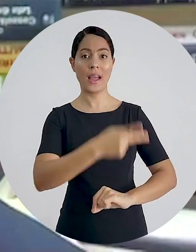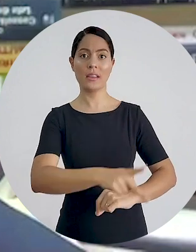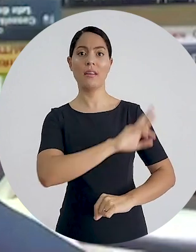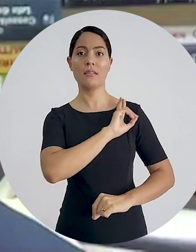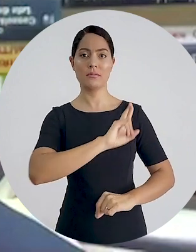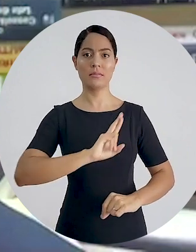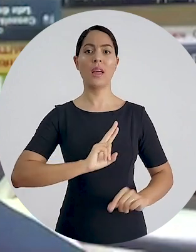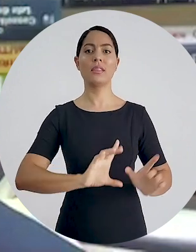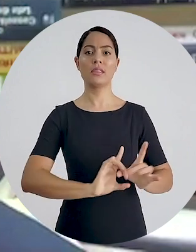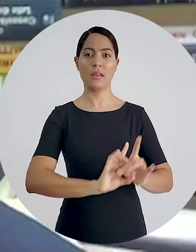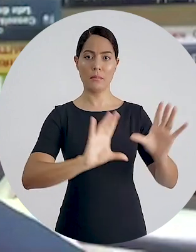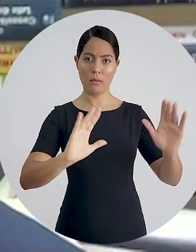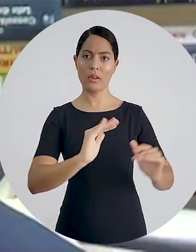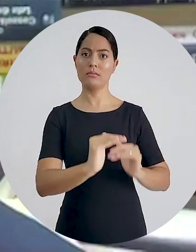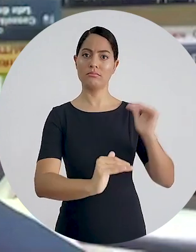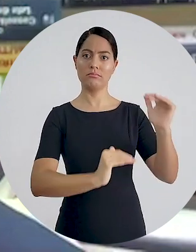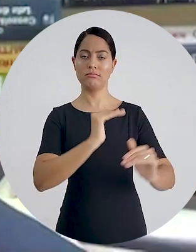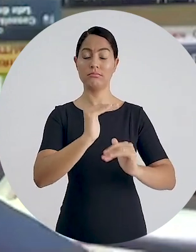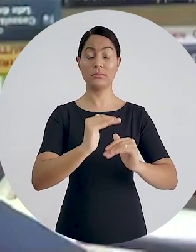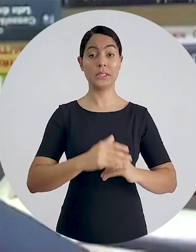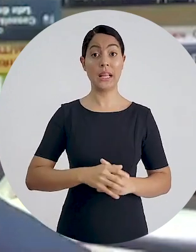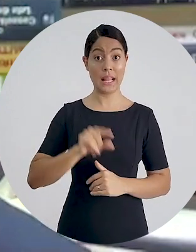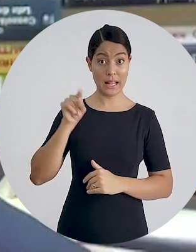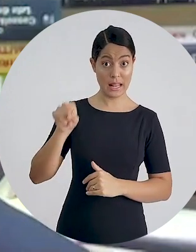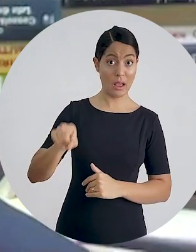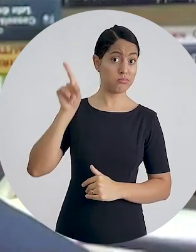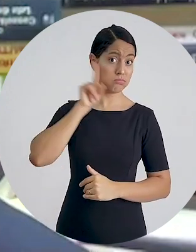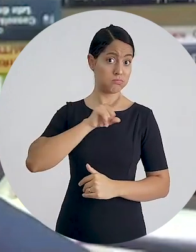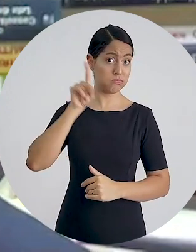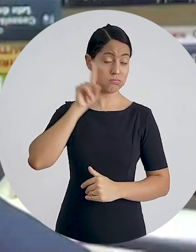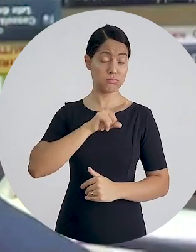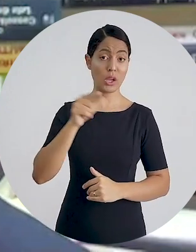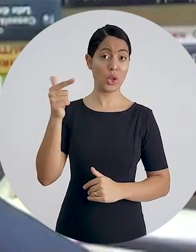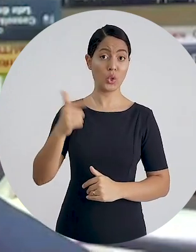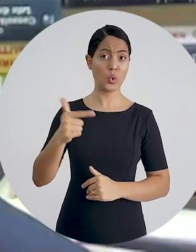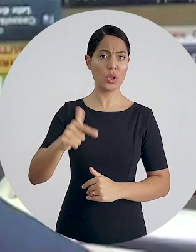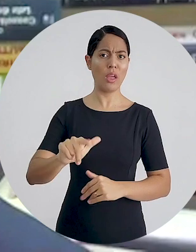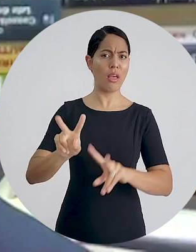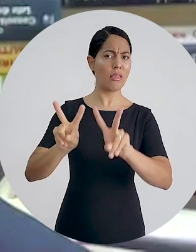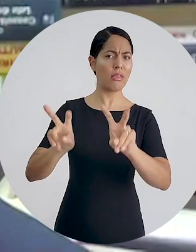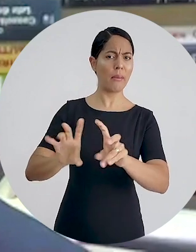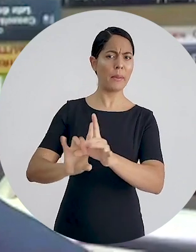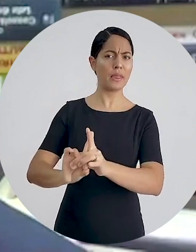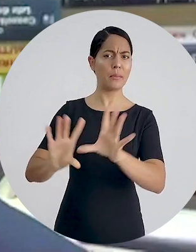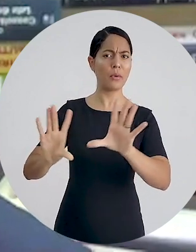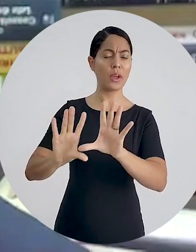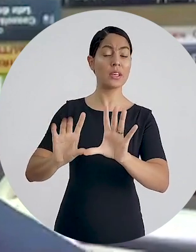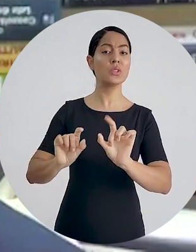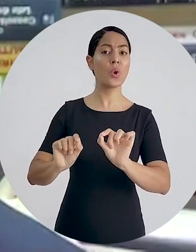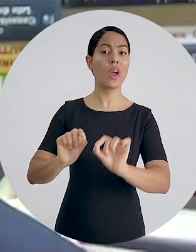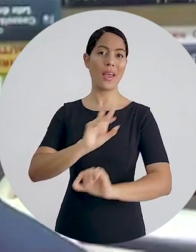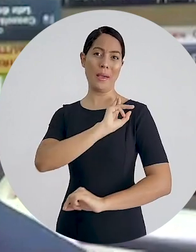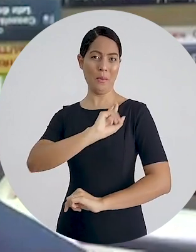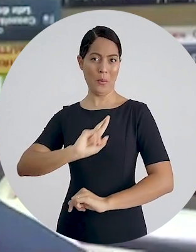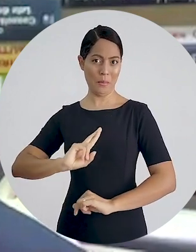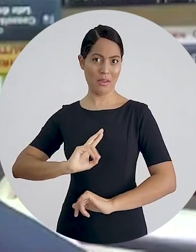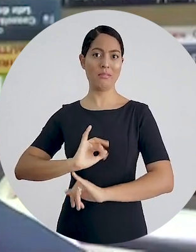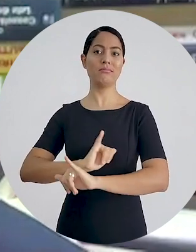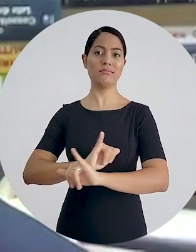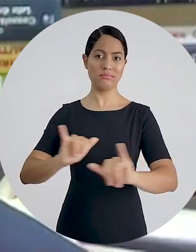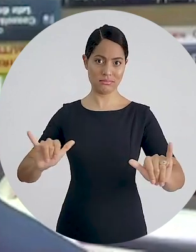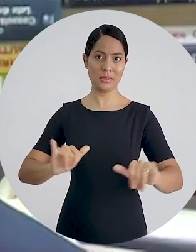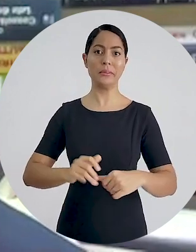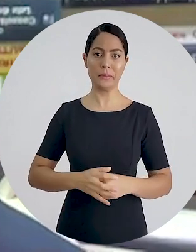um regime de natureza democrática. Os americanos, aliás, não usavam a expressão democracy, usaram a